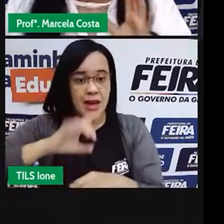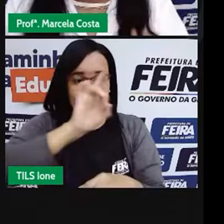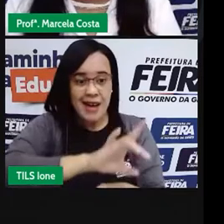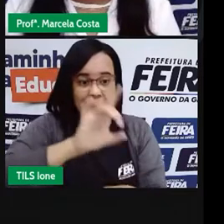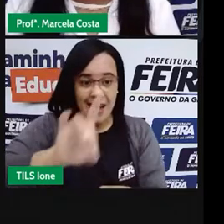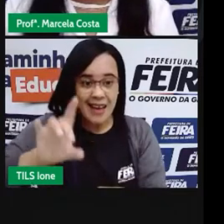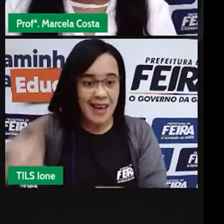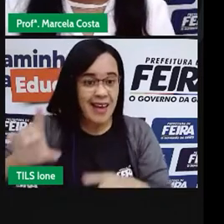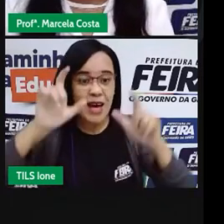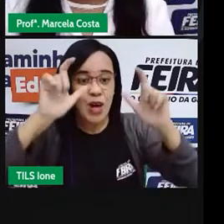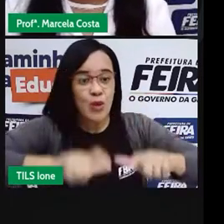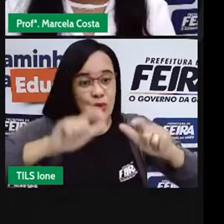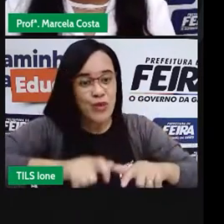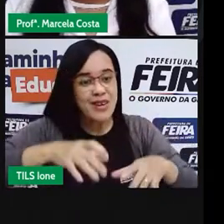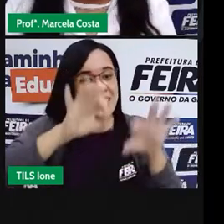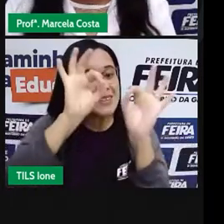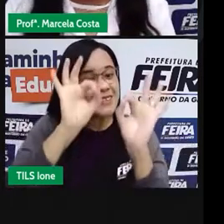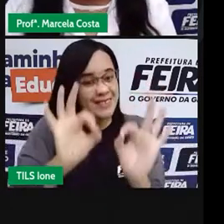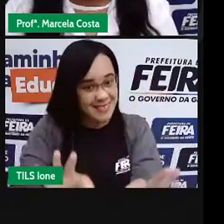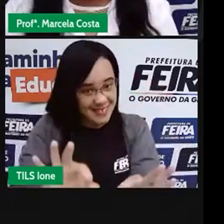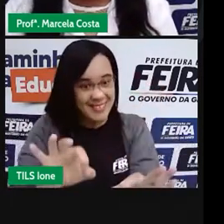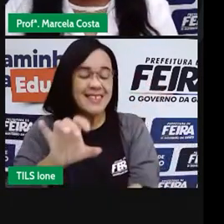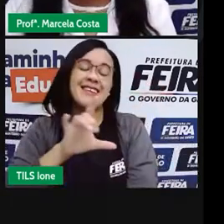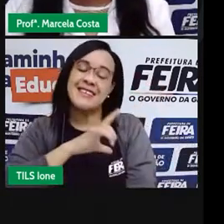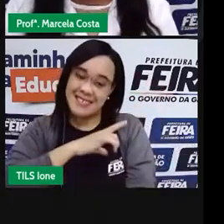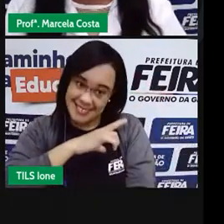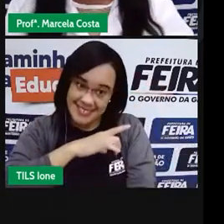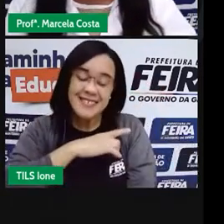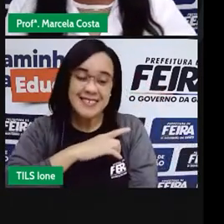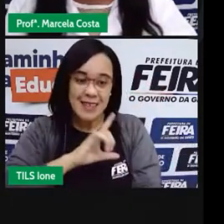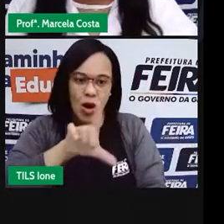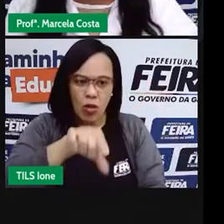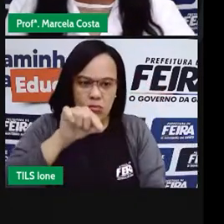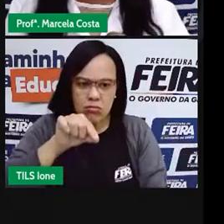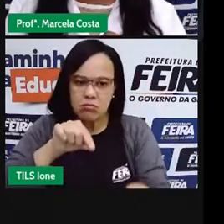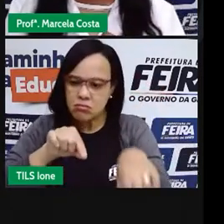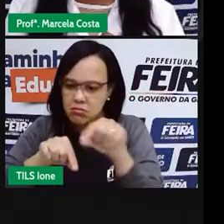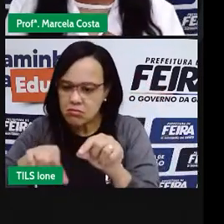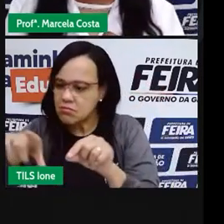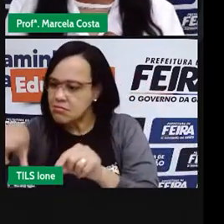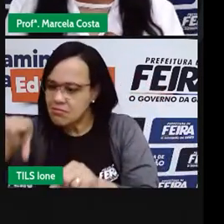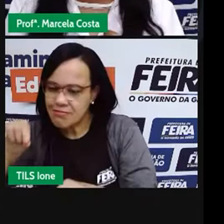poder fazer o descarte seletivo, para que